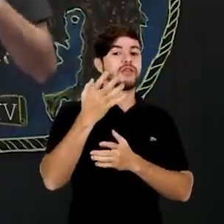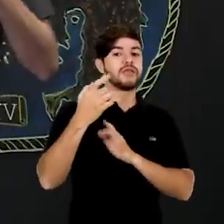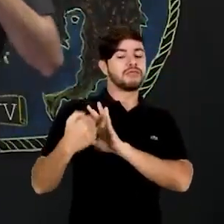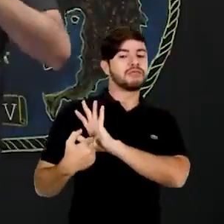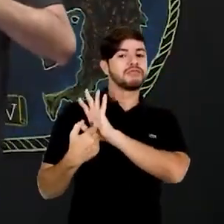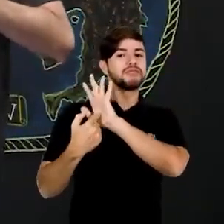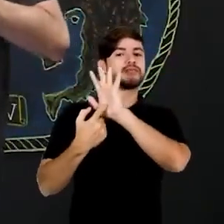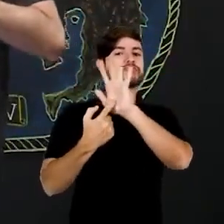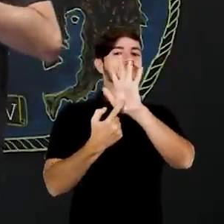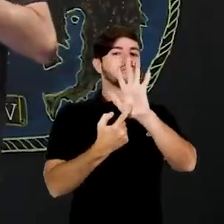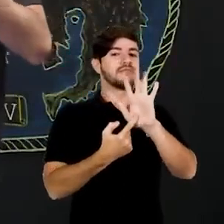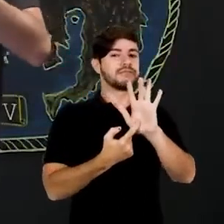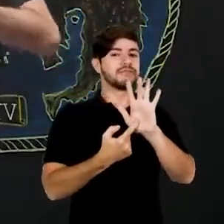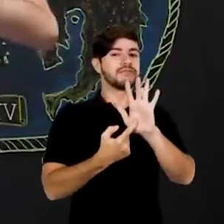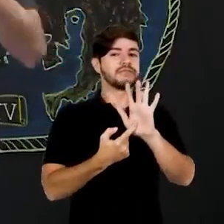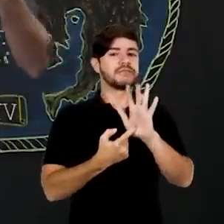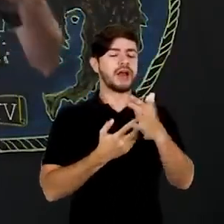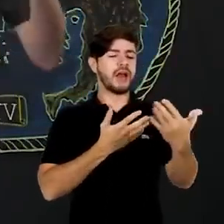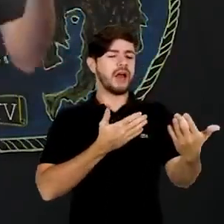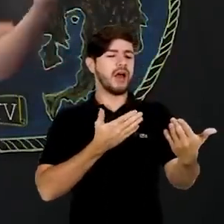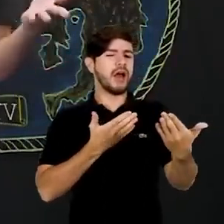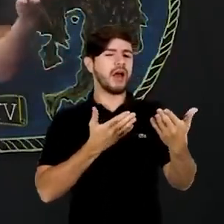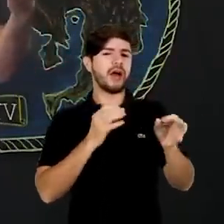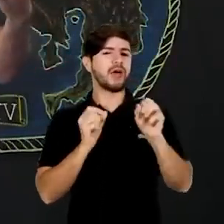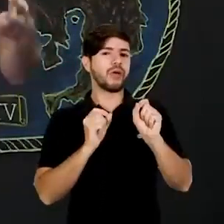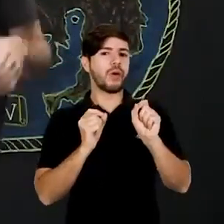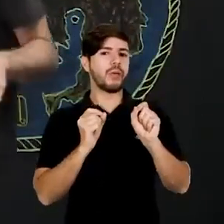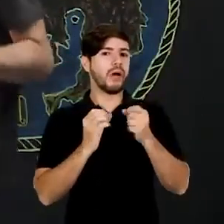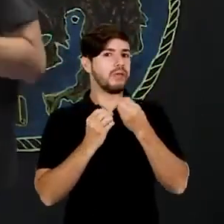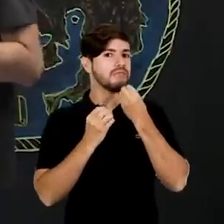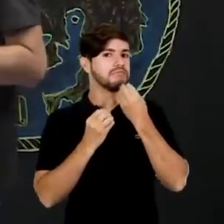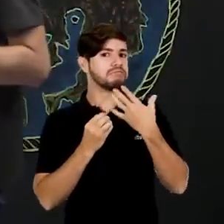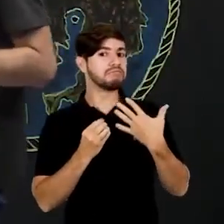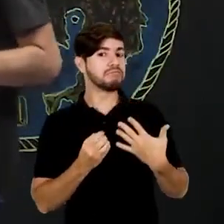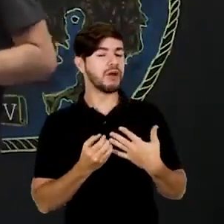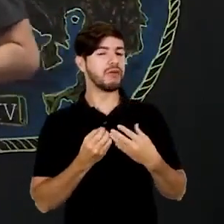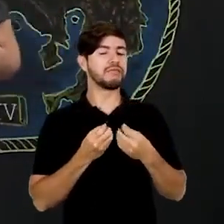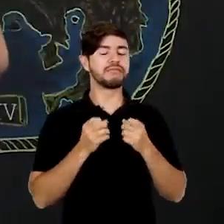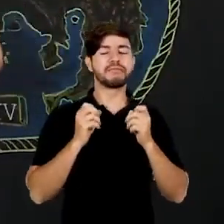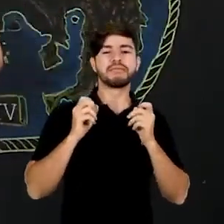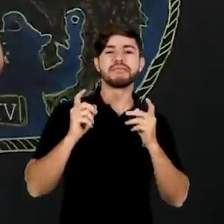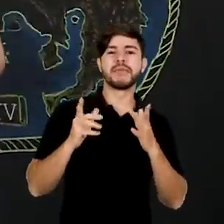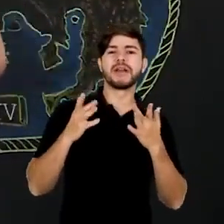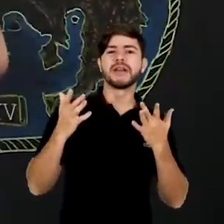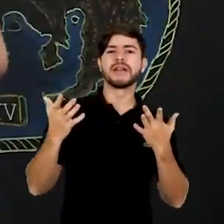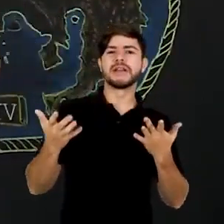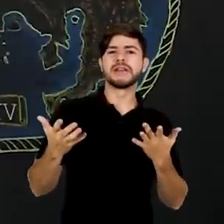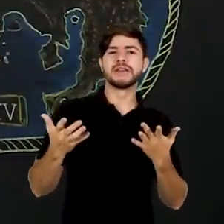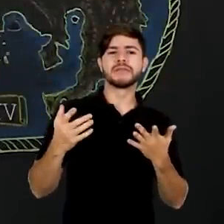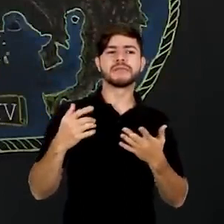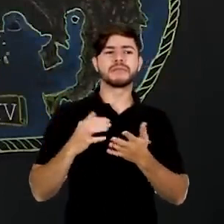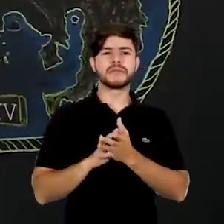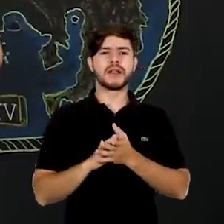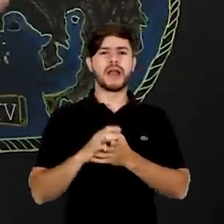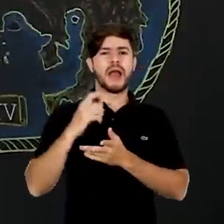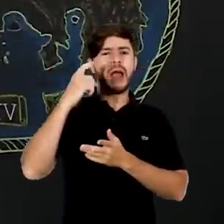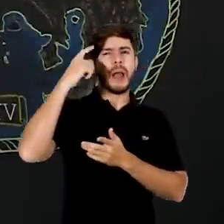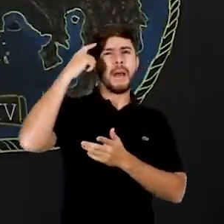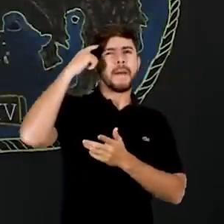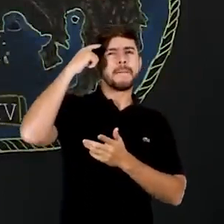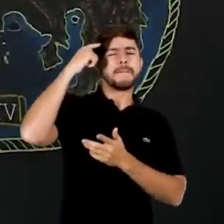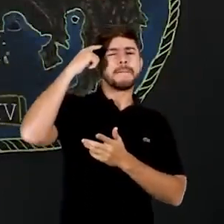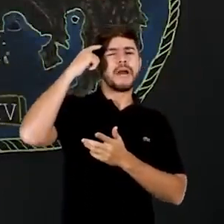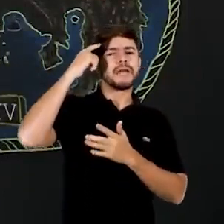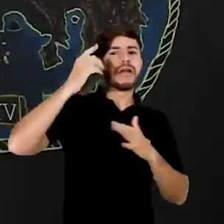surge relacionada a um sentimento muito positivo, né? Ok, então isso implicava ao mesmo tempo, além